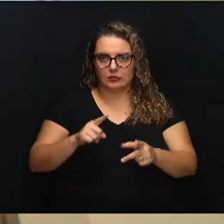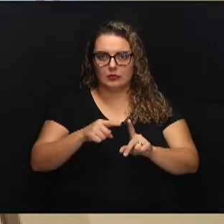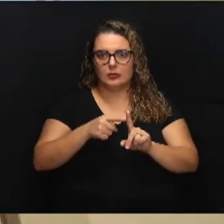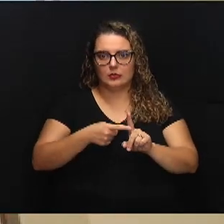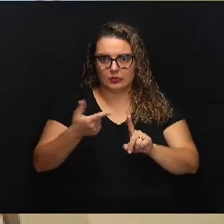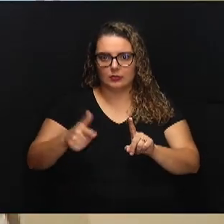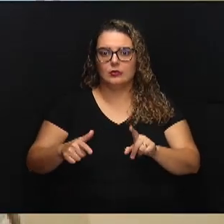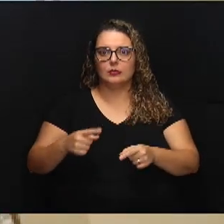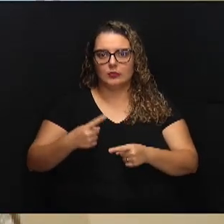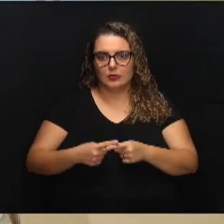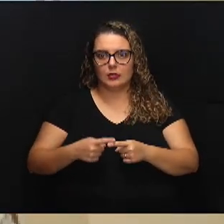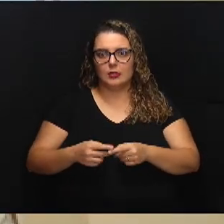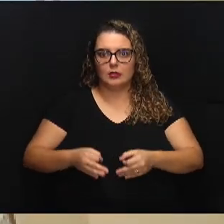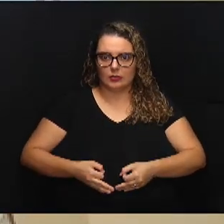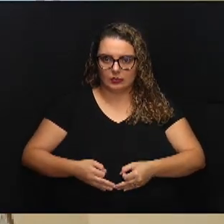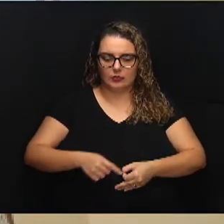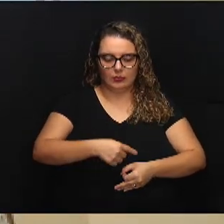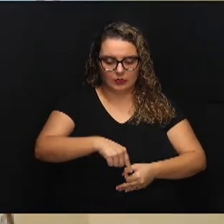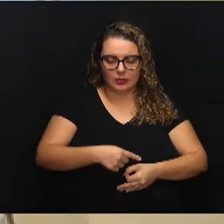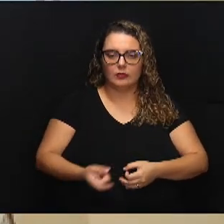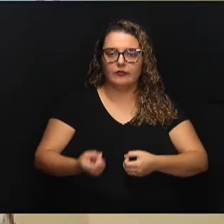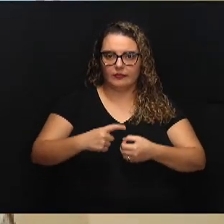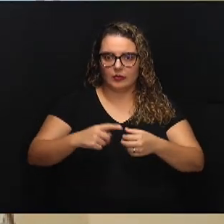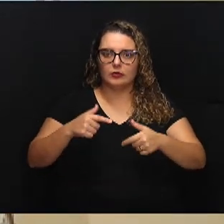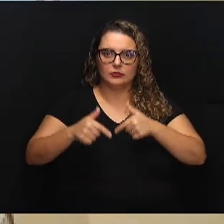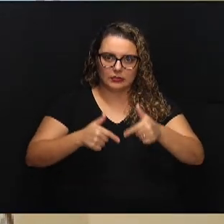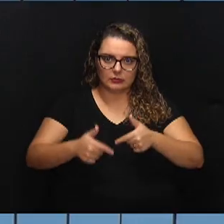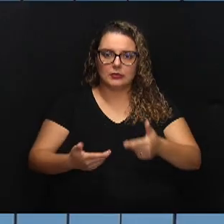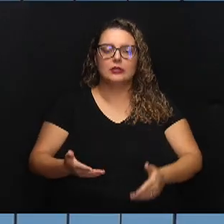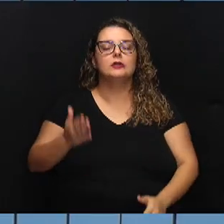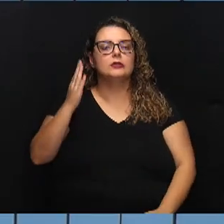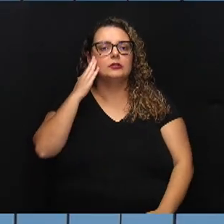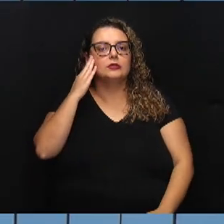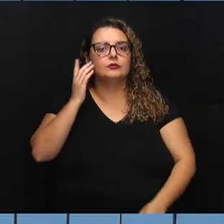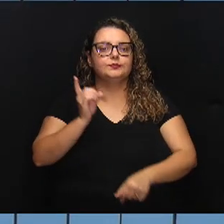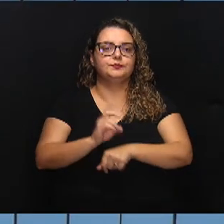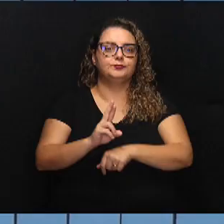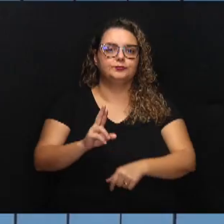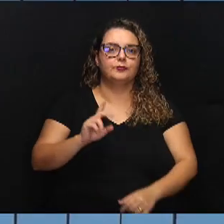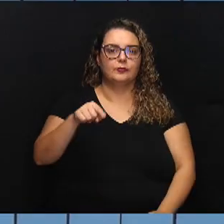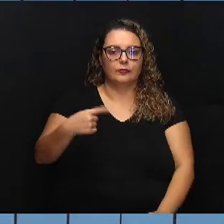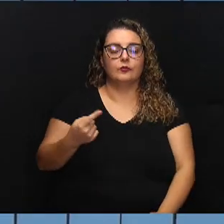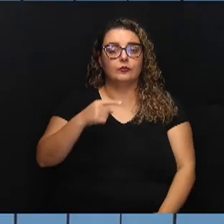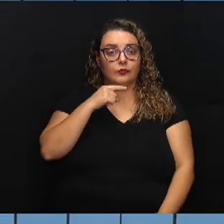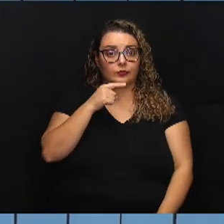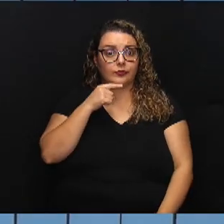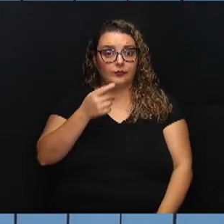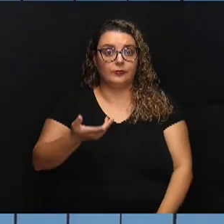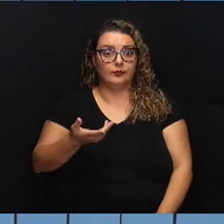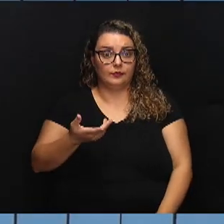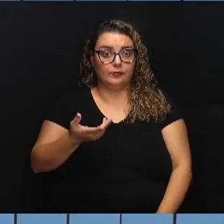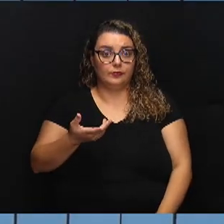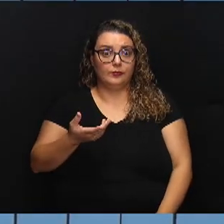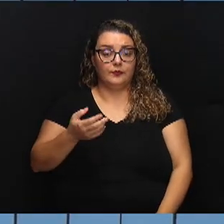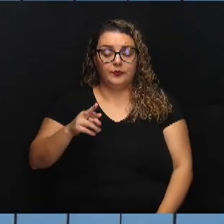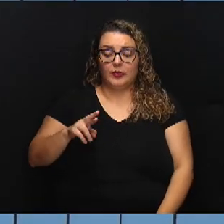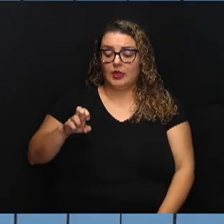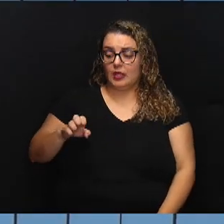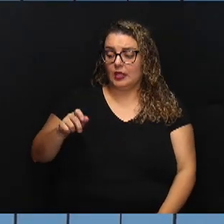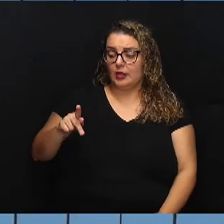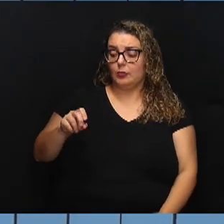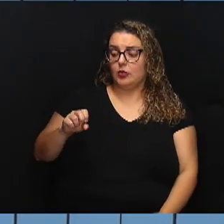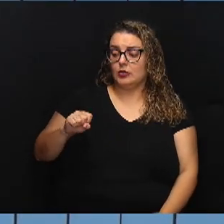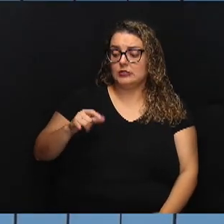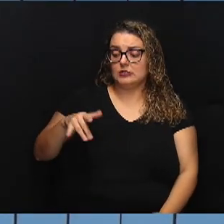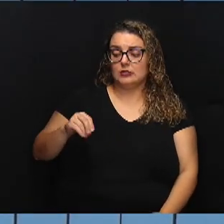novo, porque o ovário volta a funcionar. Entendi. Doutora, e uma outra dúvida ainda é se a reposição hormonal